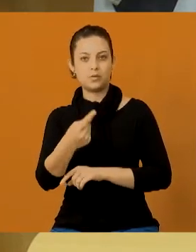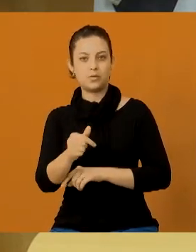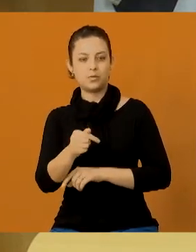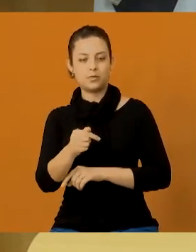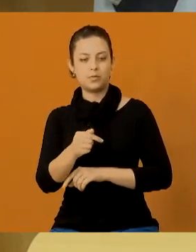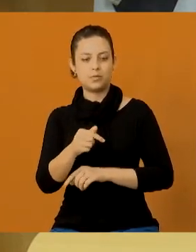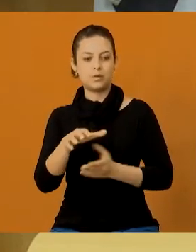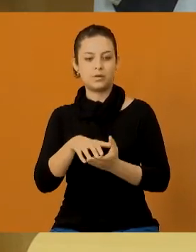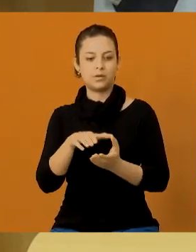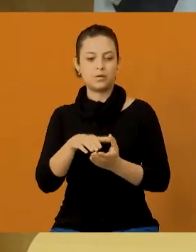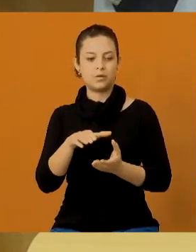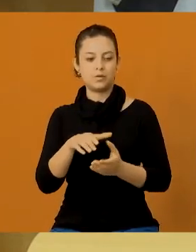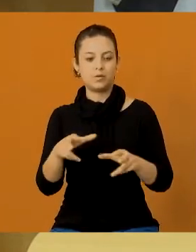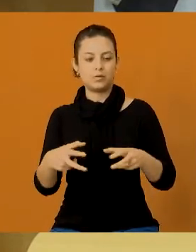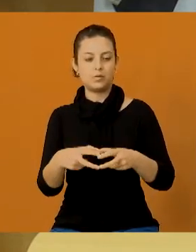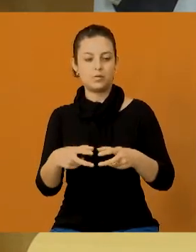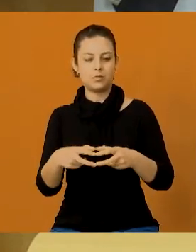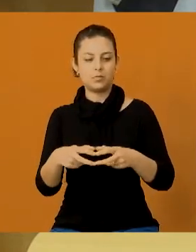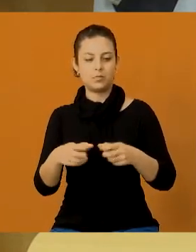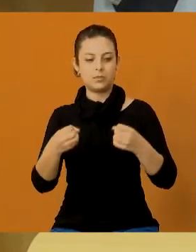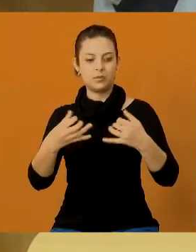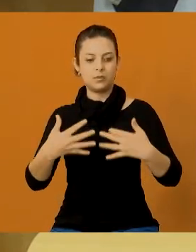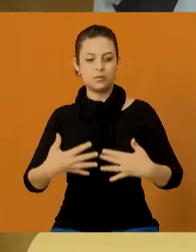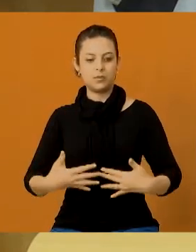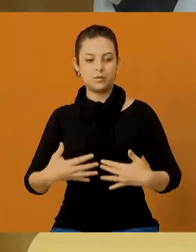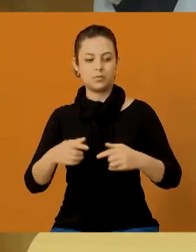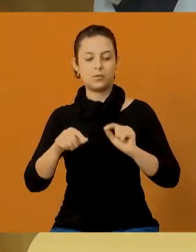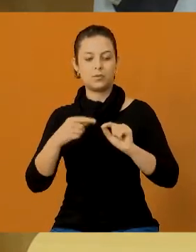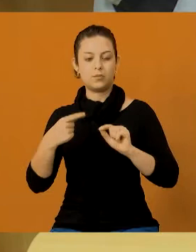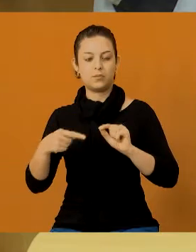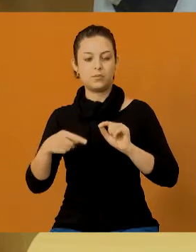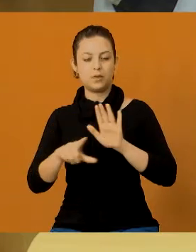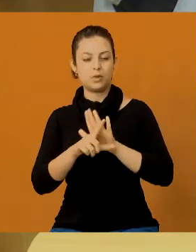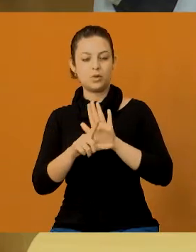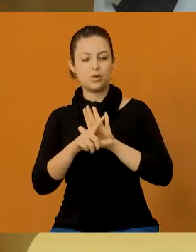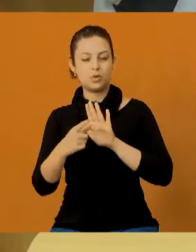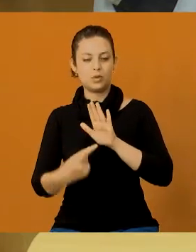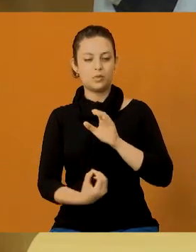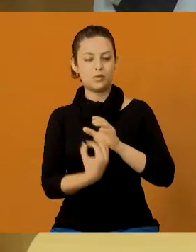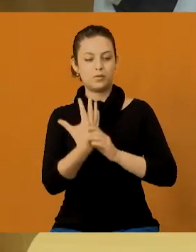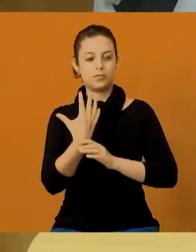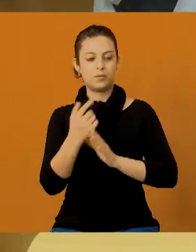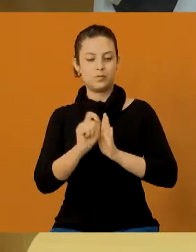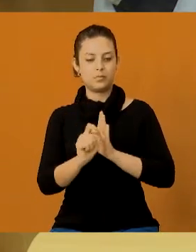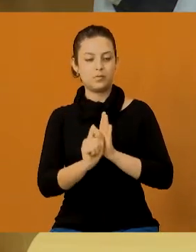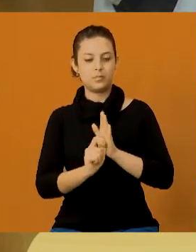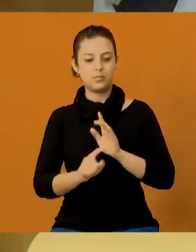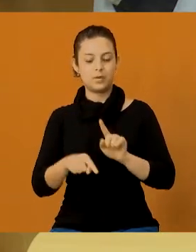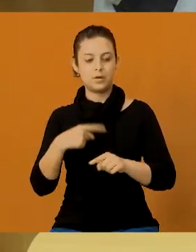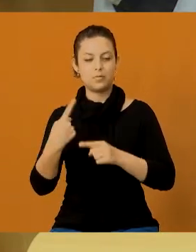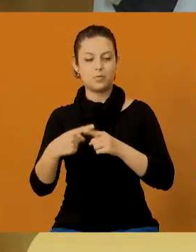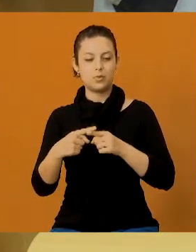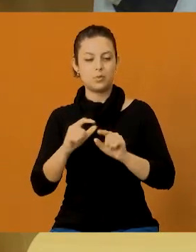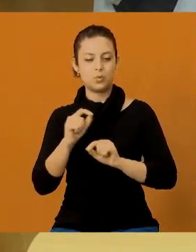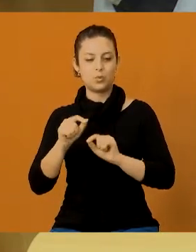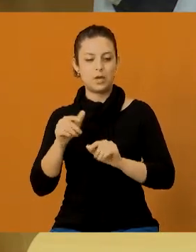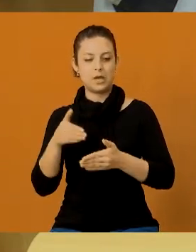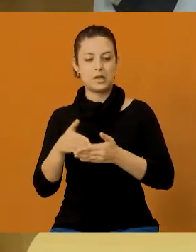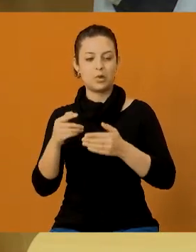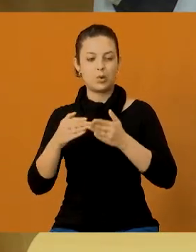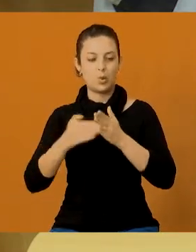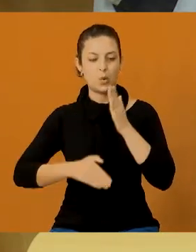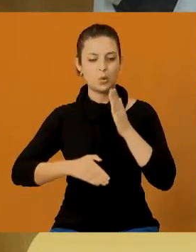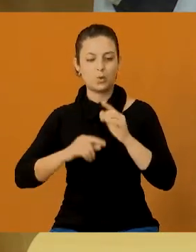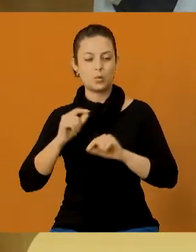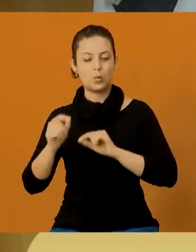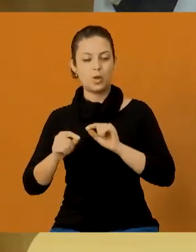Jacareí. Apesar da nobre justificativa apresentada pelo legislador municipal, existem razões que impedem a